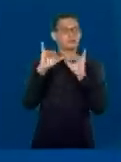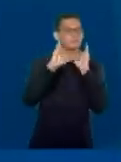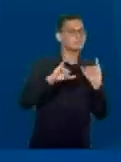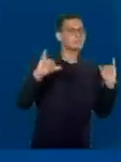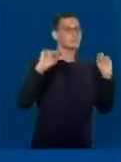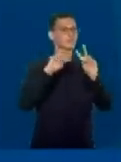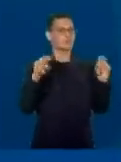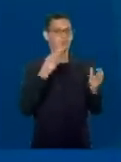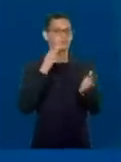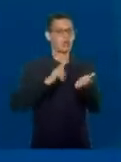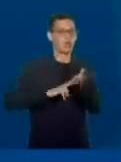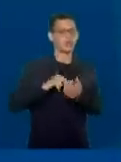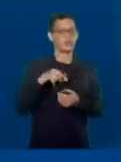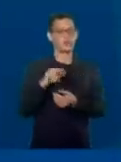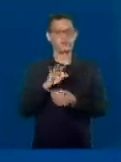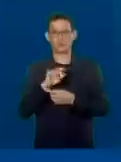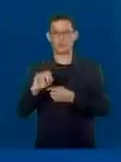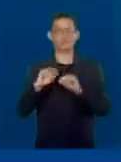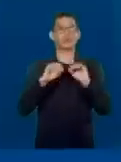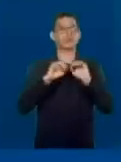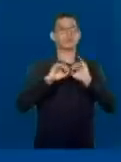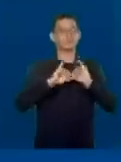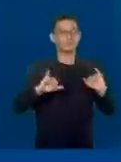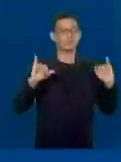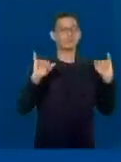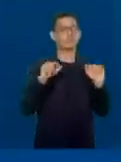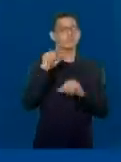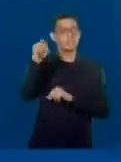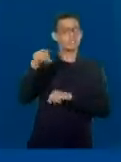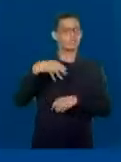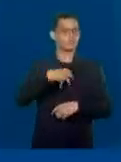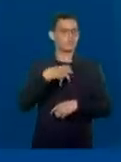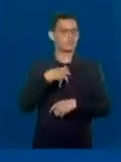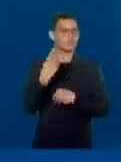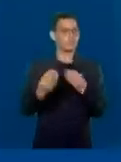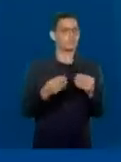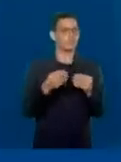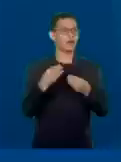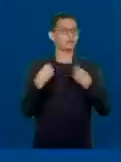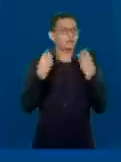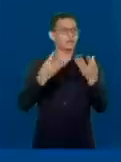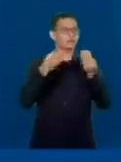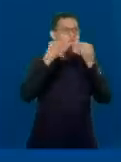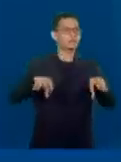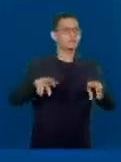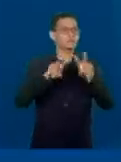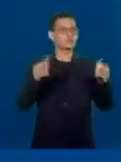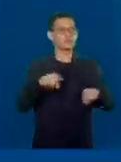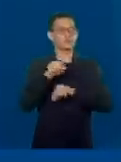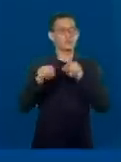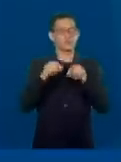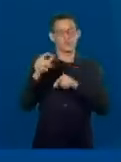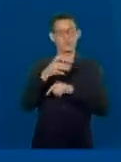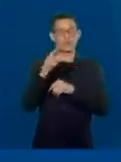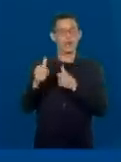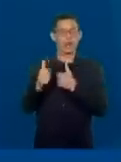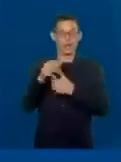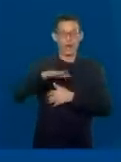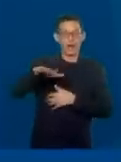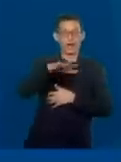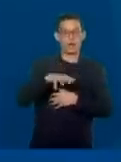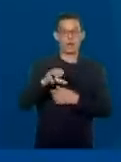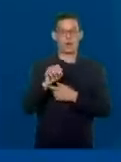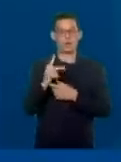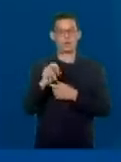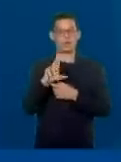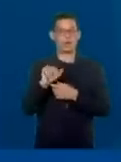dei nos meus tweets, tá, eu poderia estar comprometendo o bom andamento da operação. Obviamente, tem gente aí,